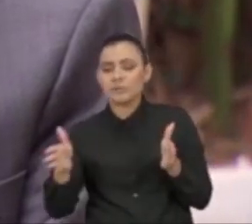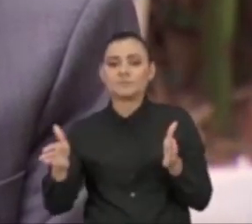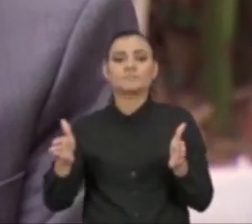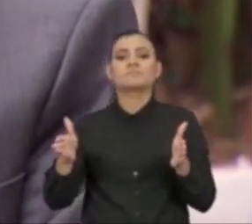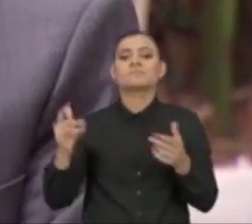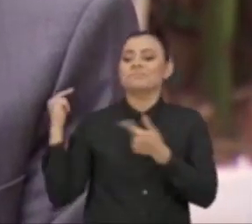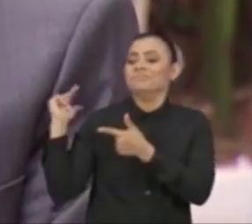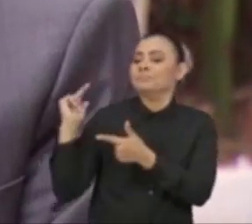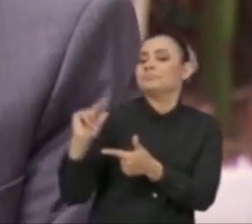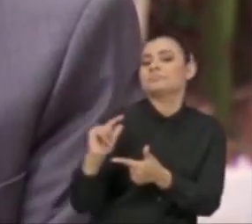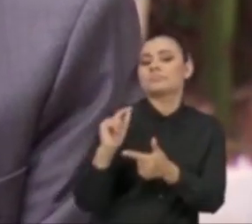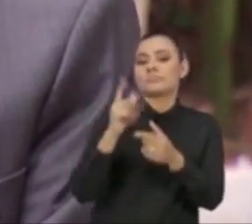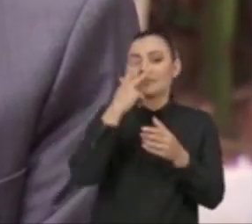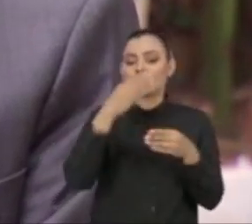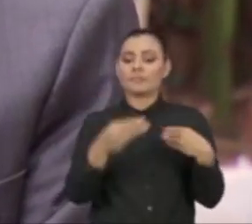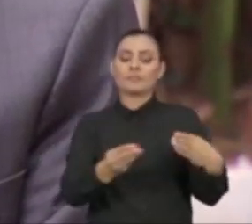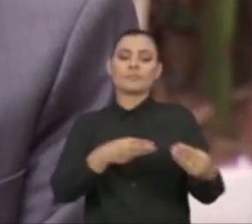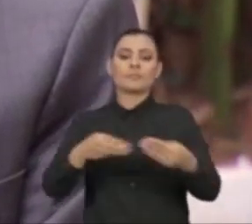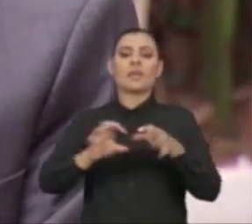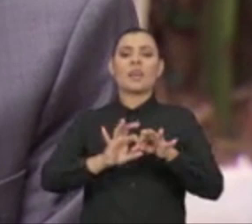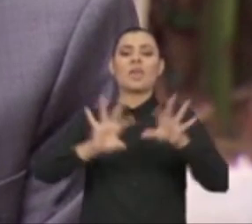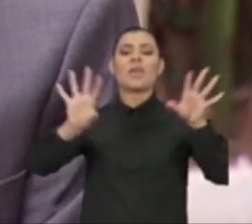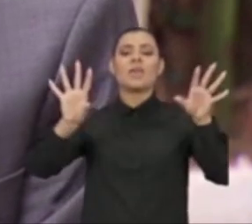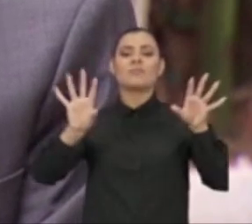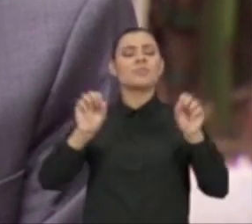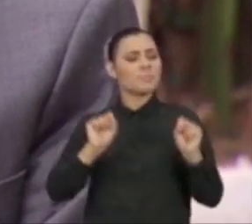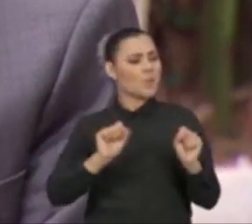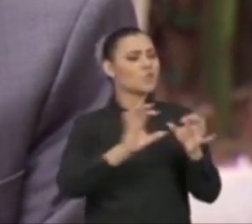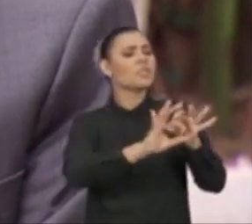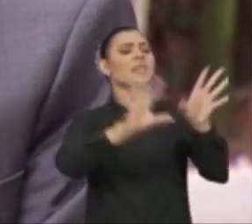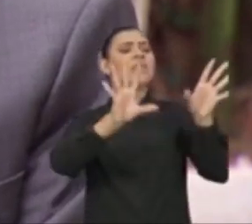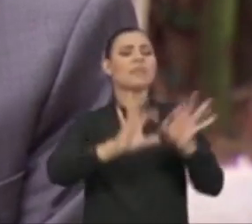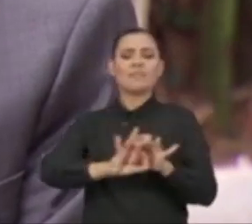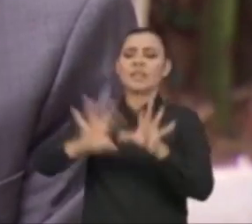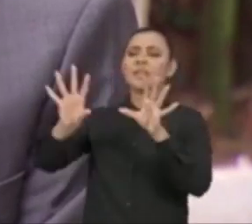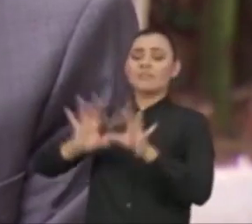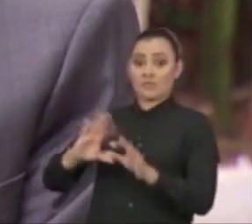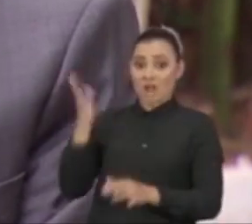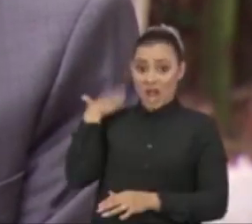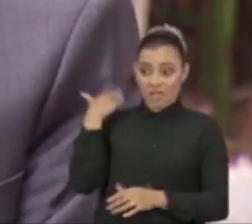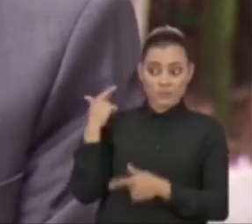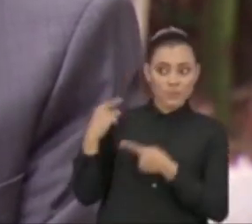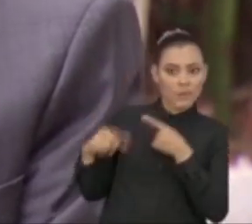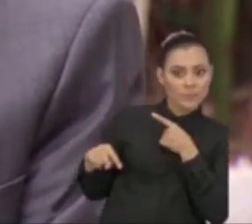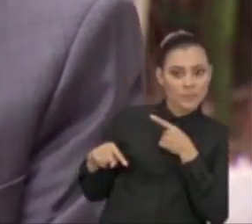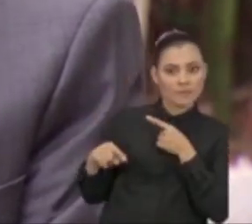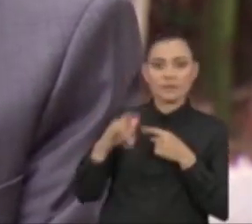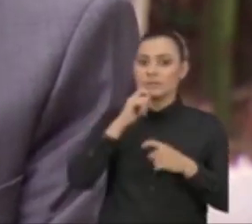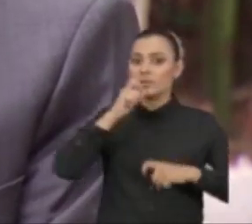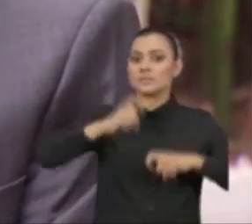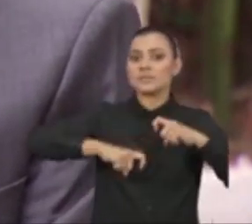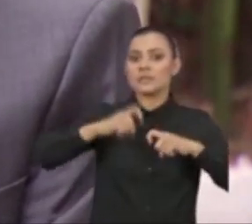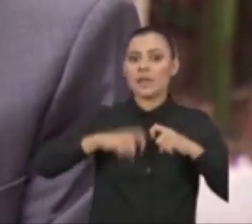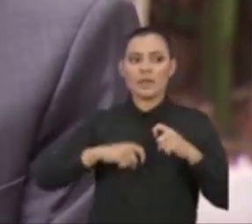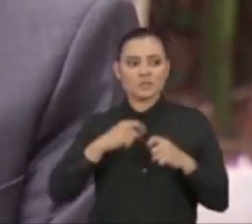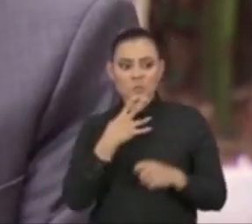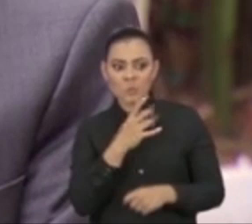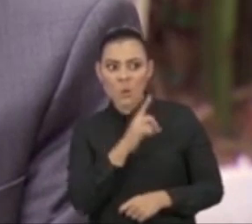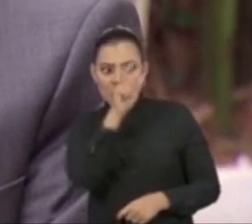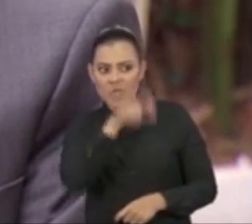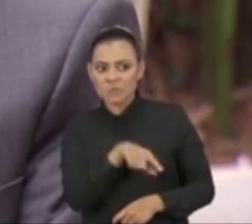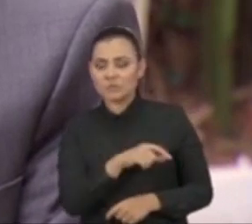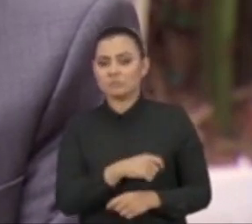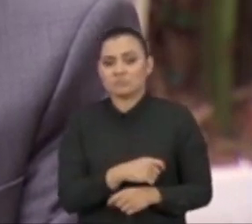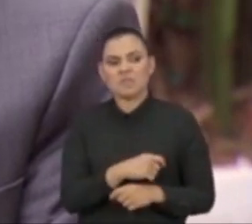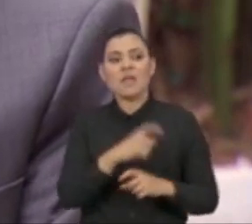eram flexibilizados. As pessoas podiam fazer coisas que geralmente não podiam, como, por exemplo, sexo com desconhecidos, sexo com